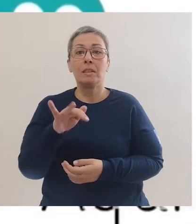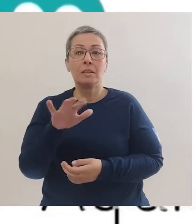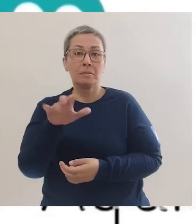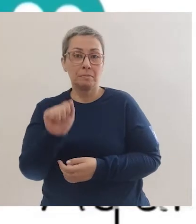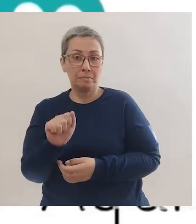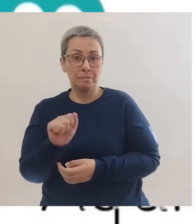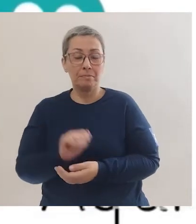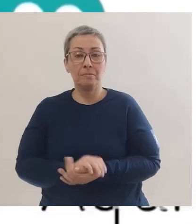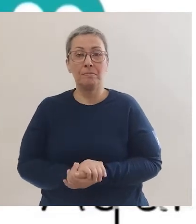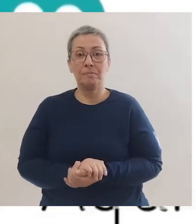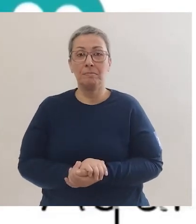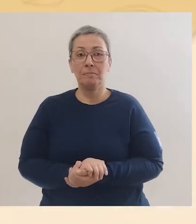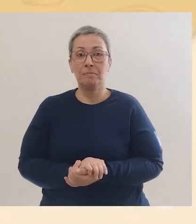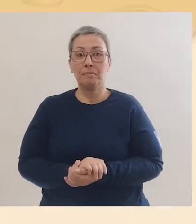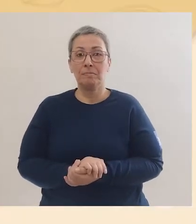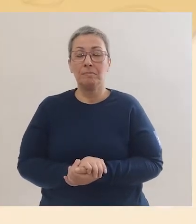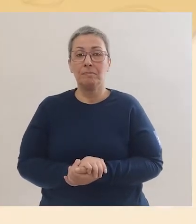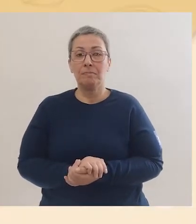Parlenda.